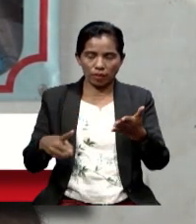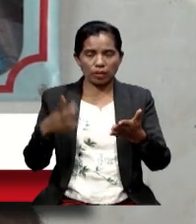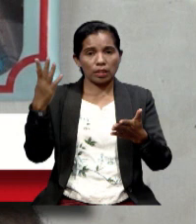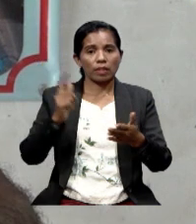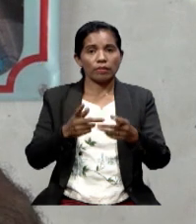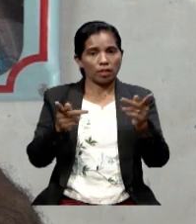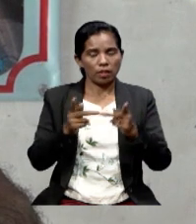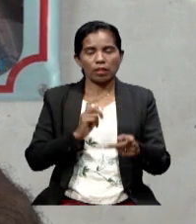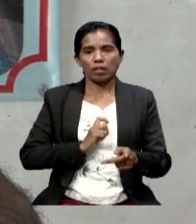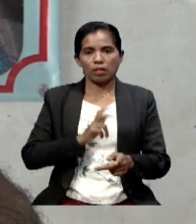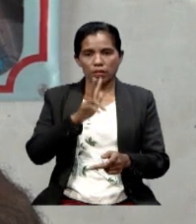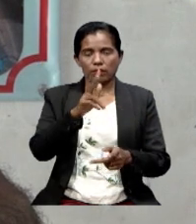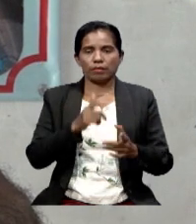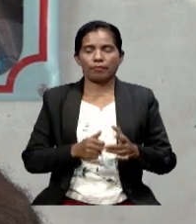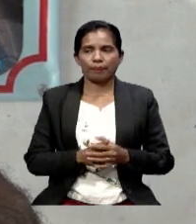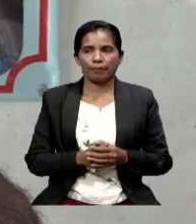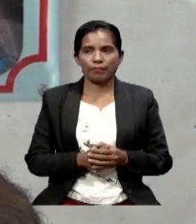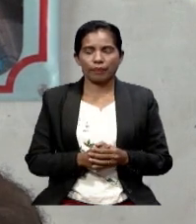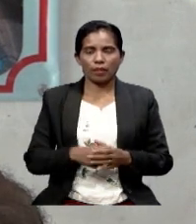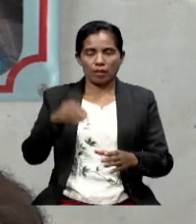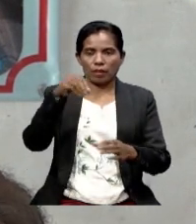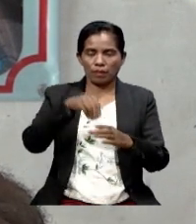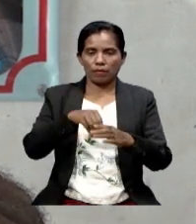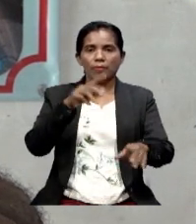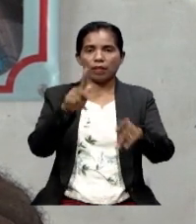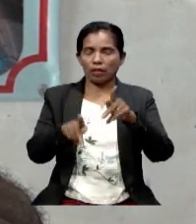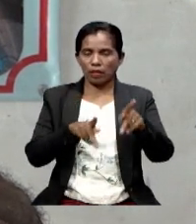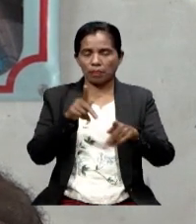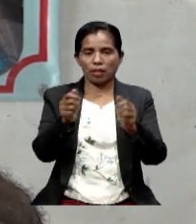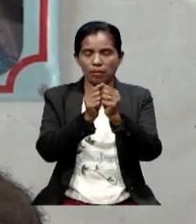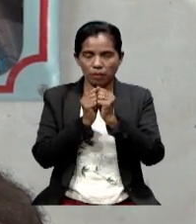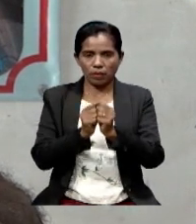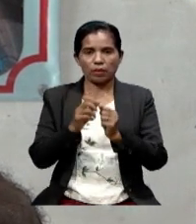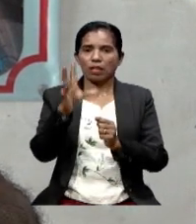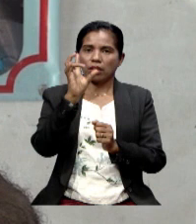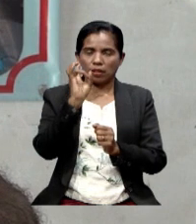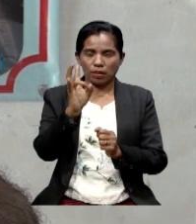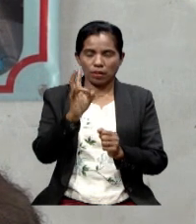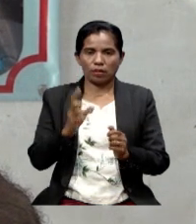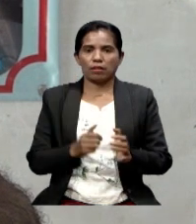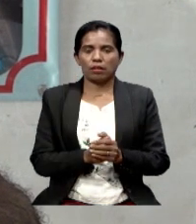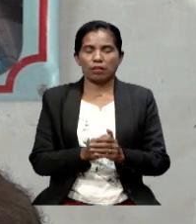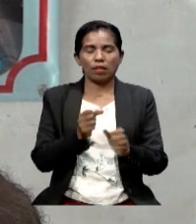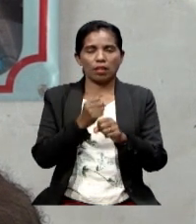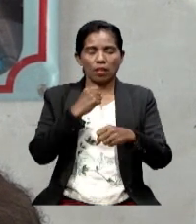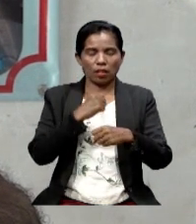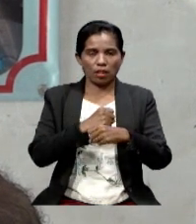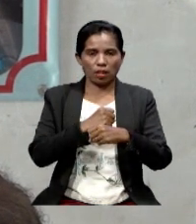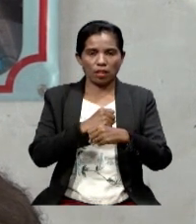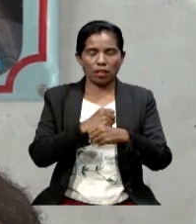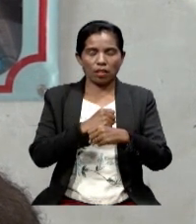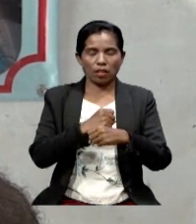tastoro niya nevema involve suspeito hamutu na hitu halo agresão física